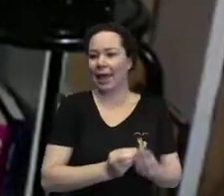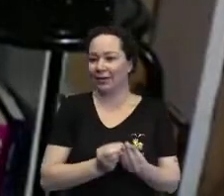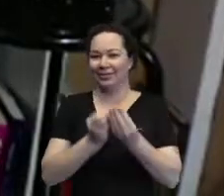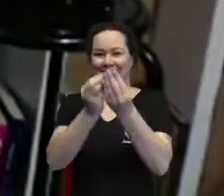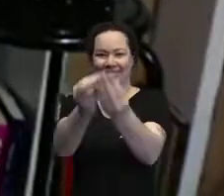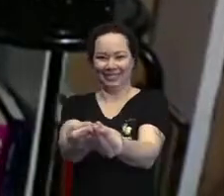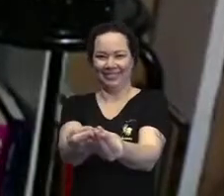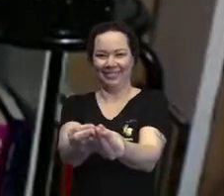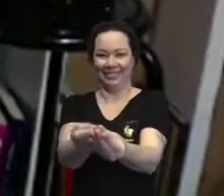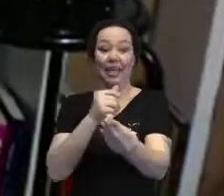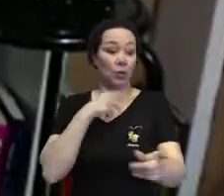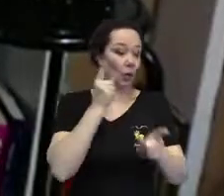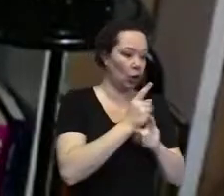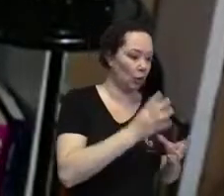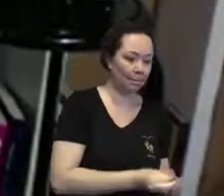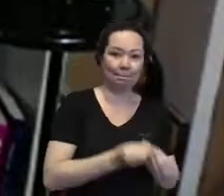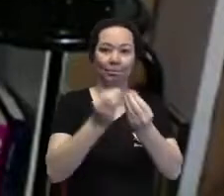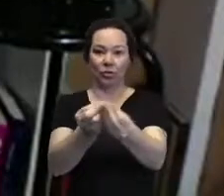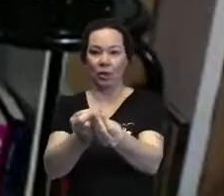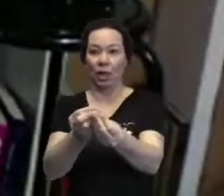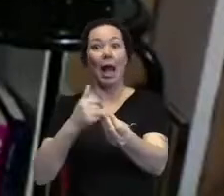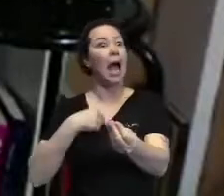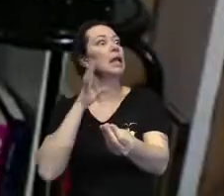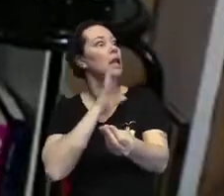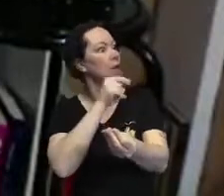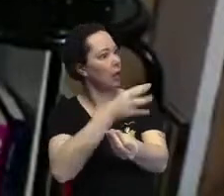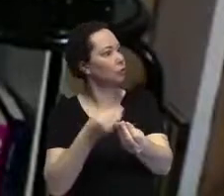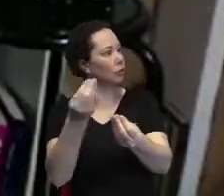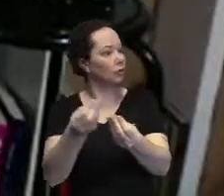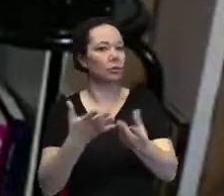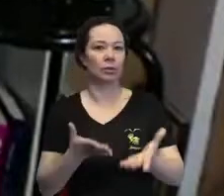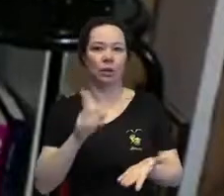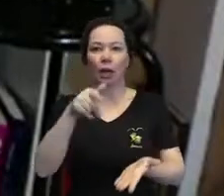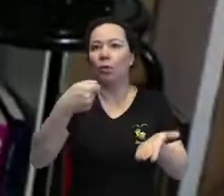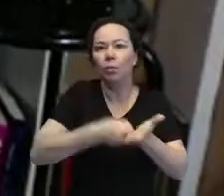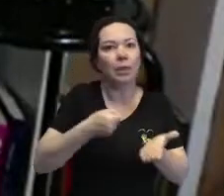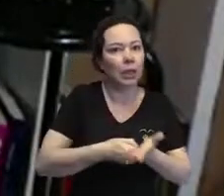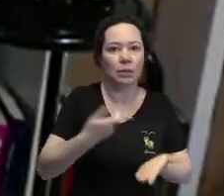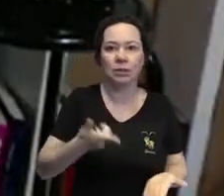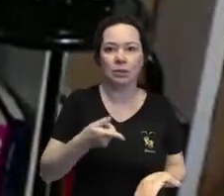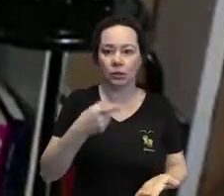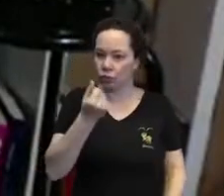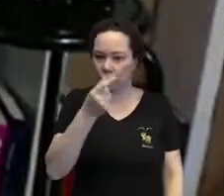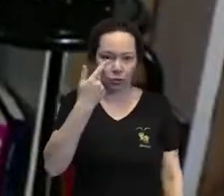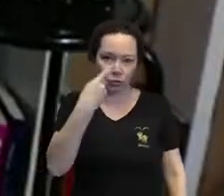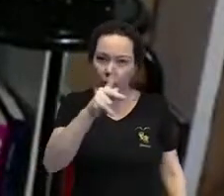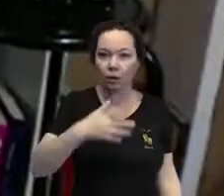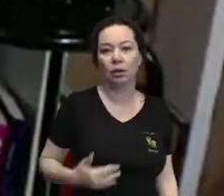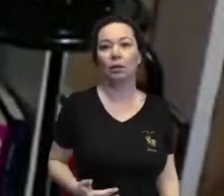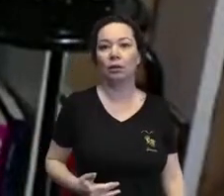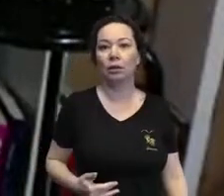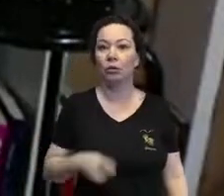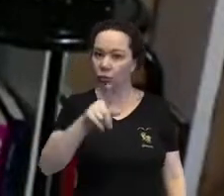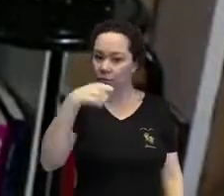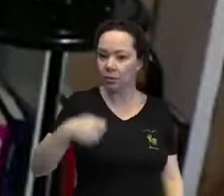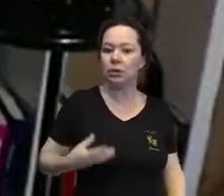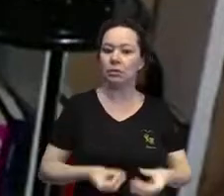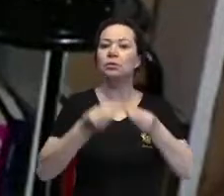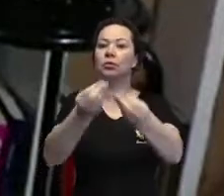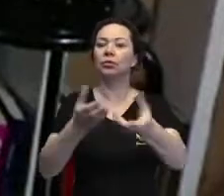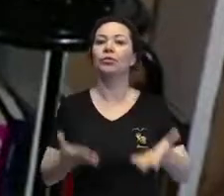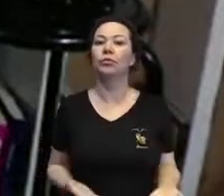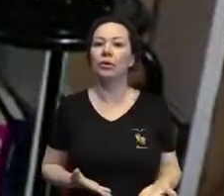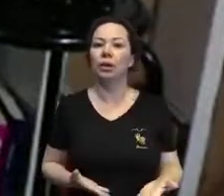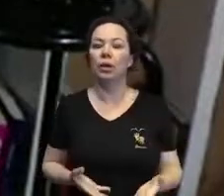isso. Honestidade é obrigação. Toda vez que a gente faz